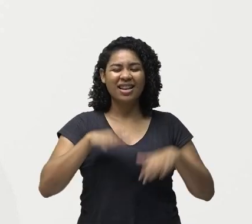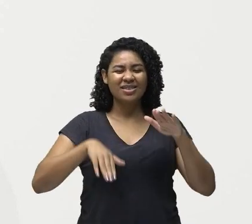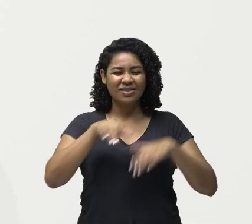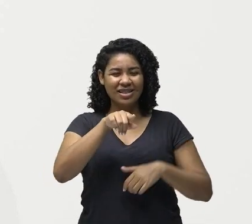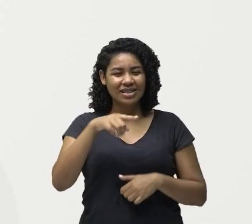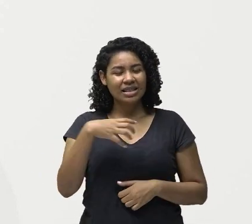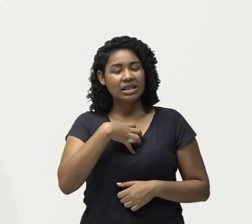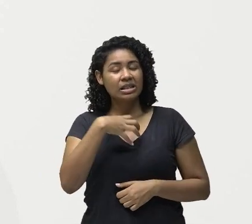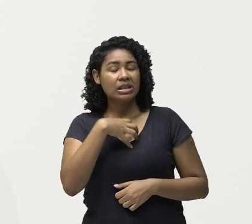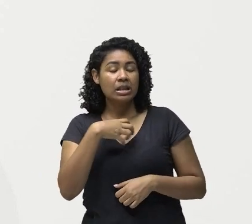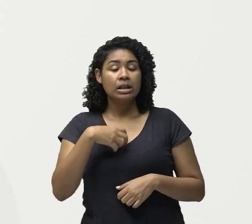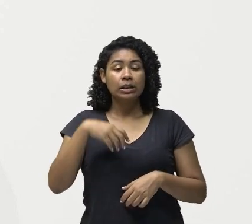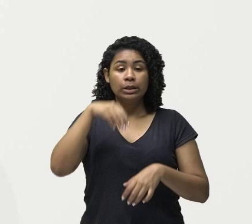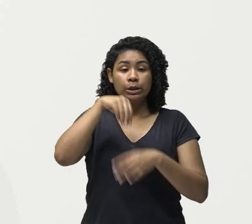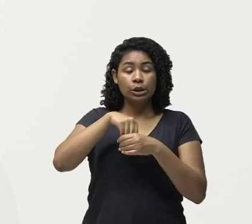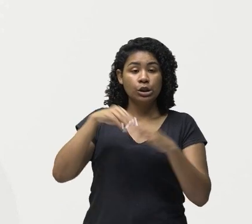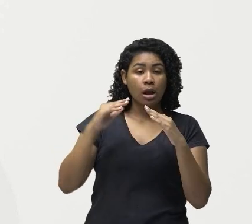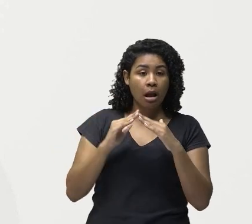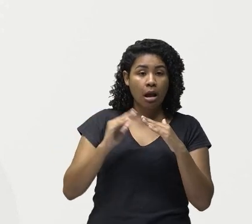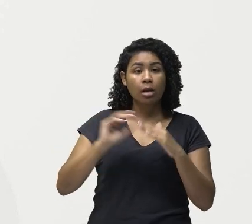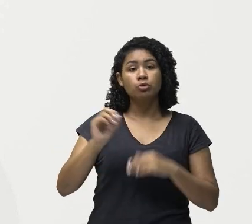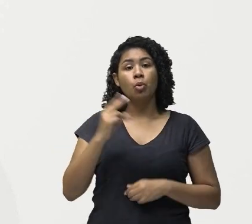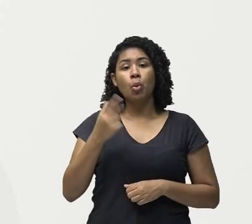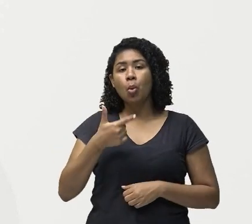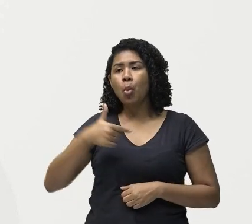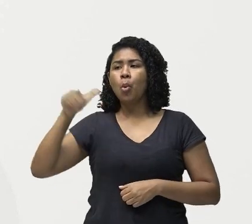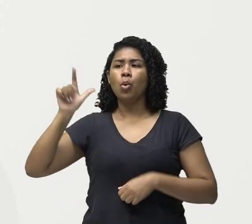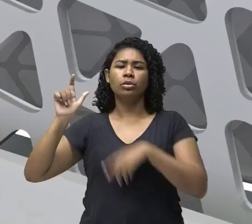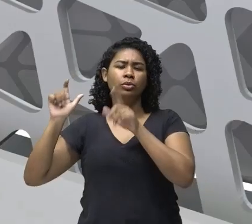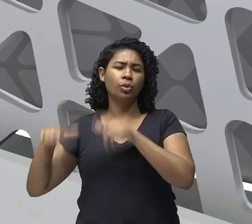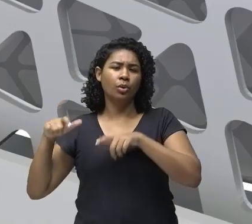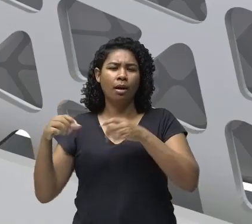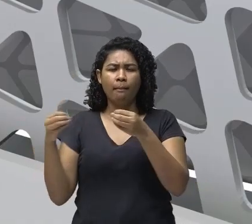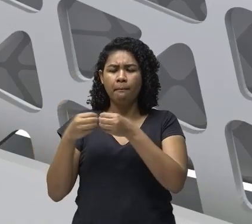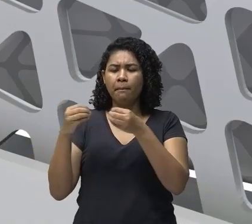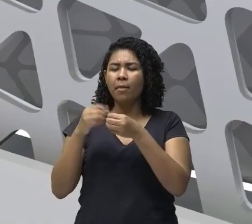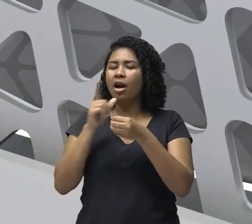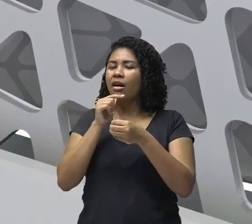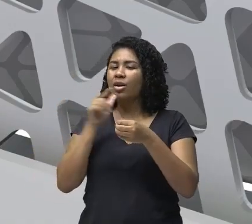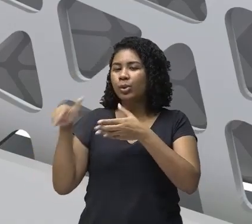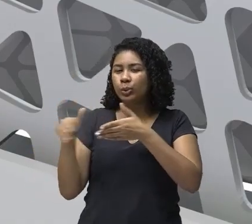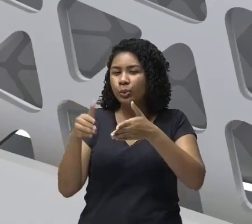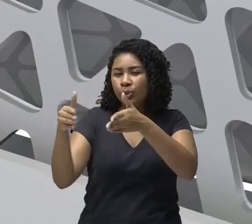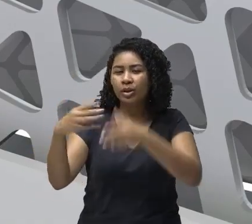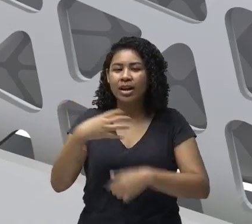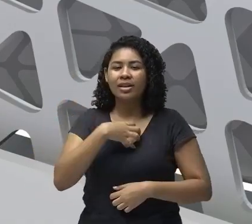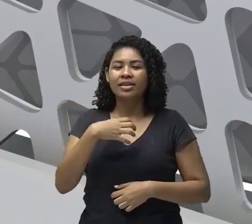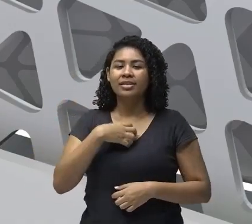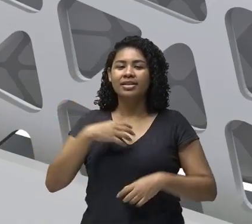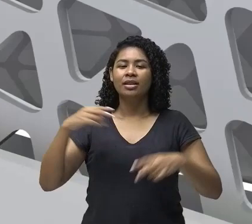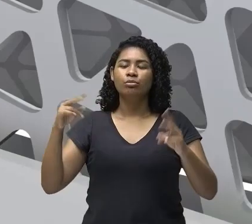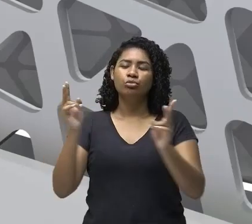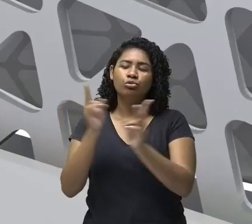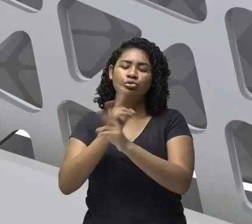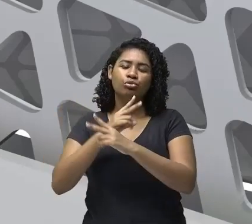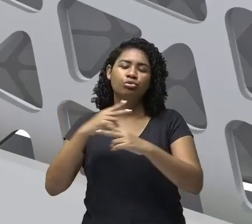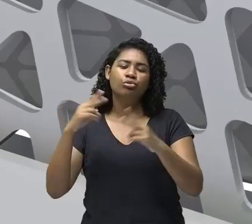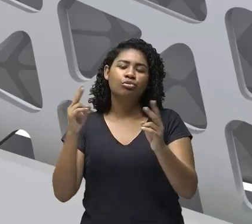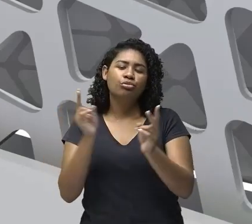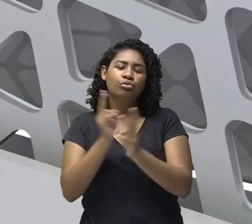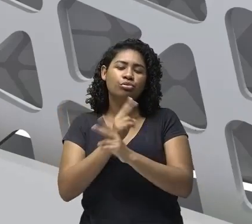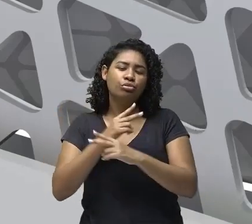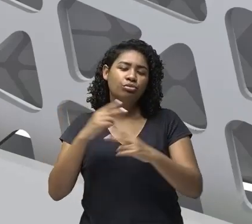na sua casa ou está em algum lugar próximo ao rio e você sente um vento. Às vezes ele vem de forma